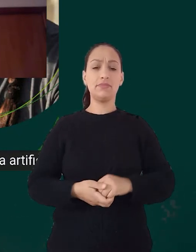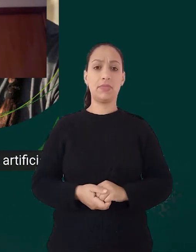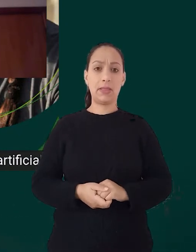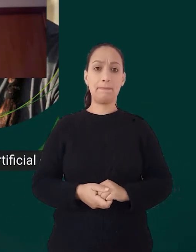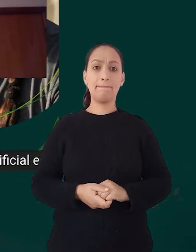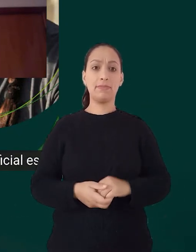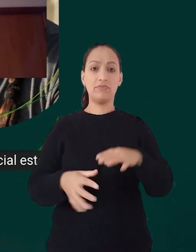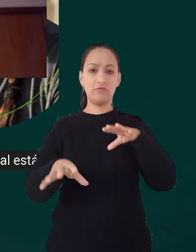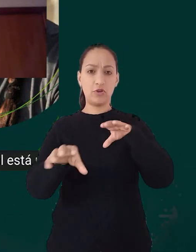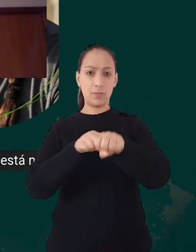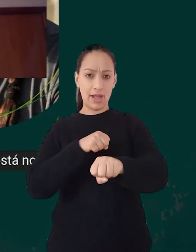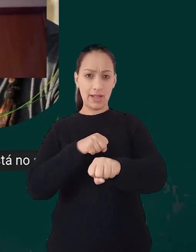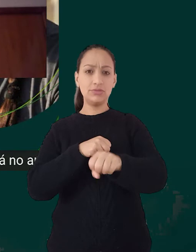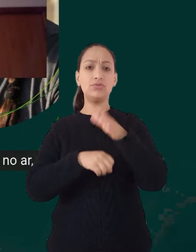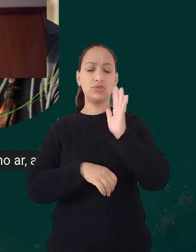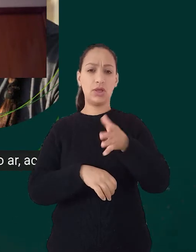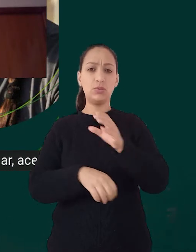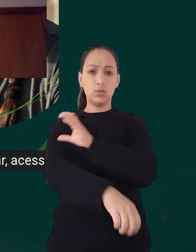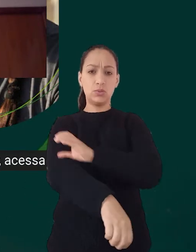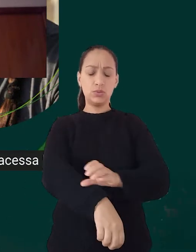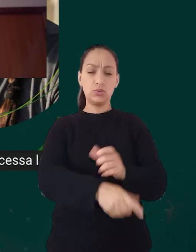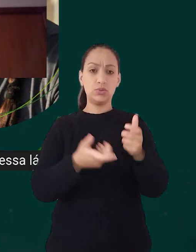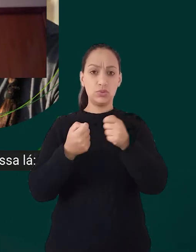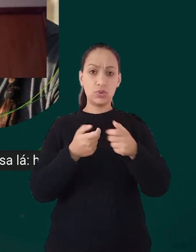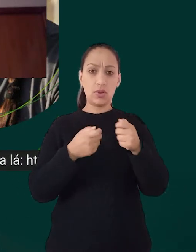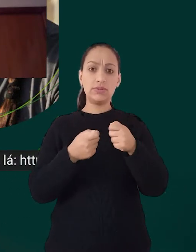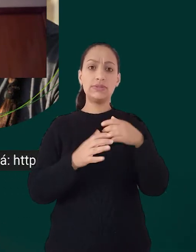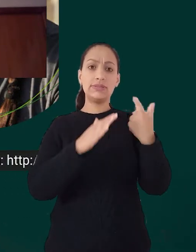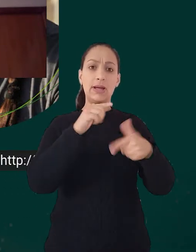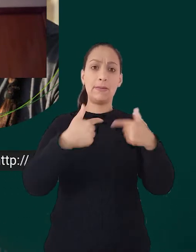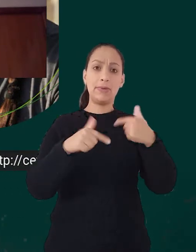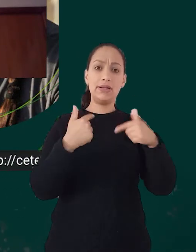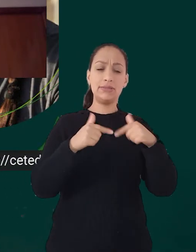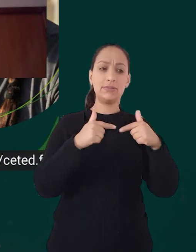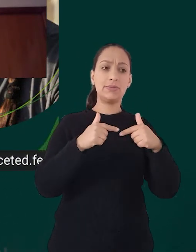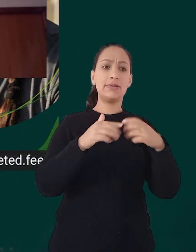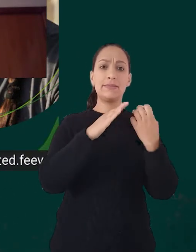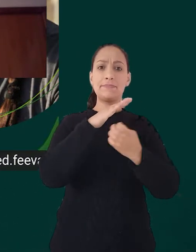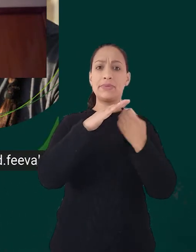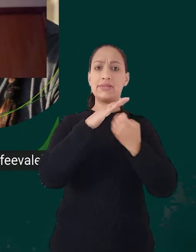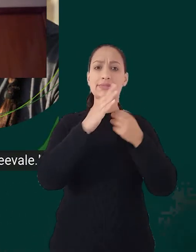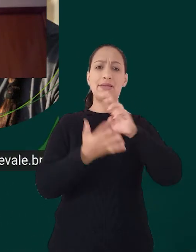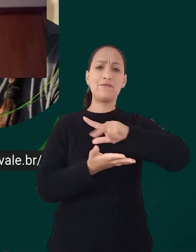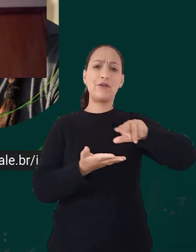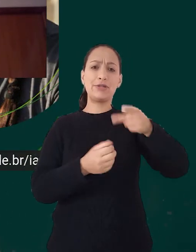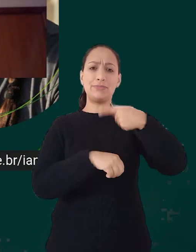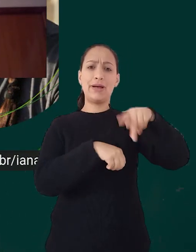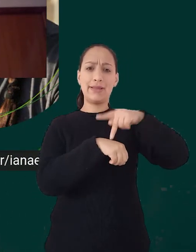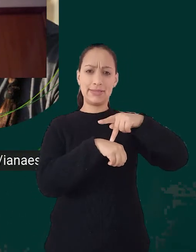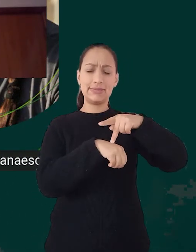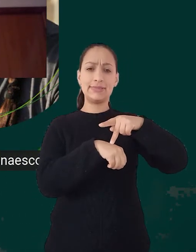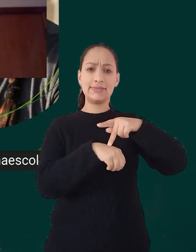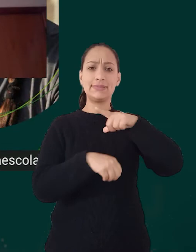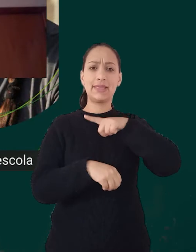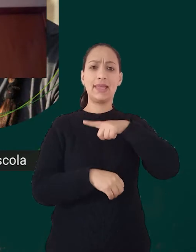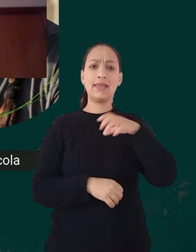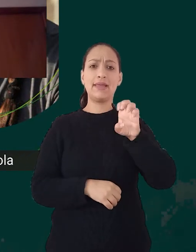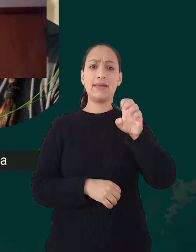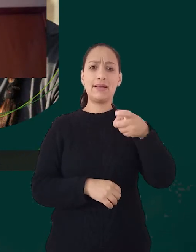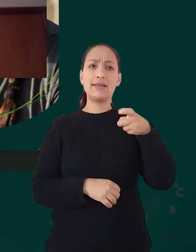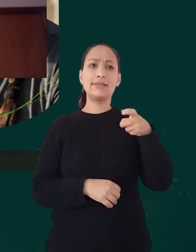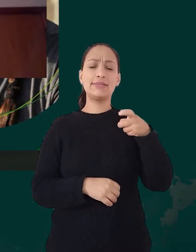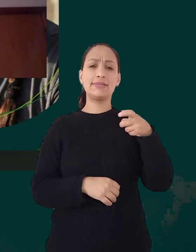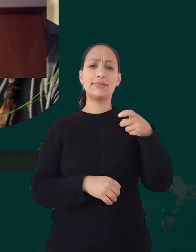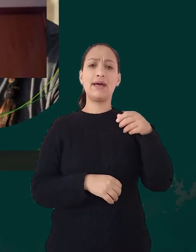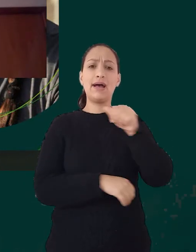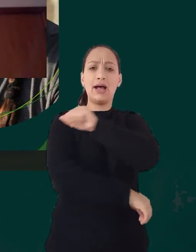pessoas formadas no curso de jogo, trabalhando em empresas em diversos países, tá? Nós temos vários ex-alunos trabalhando no